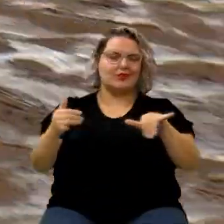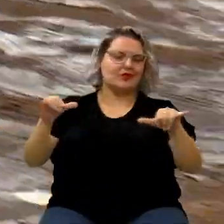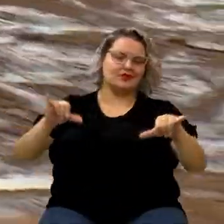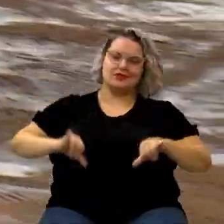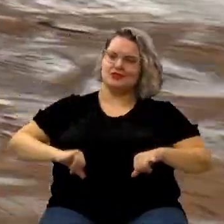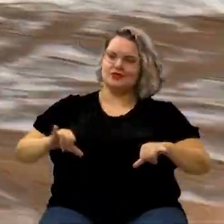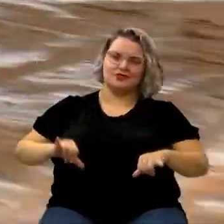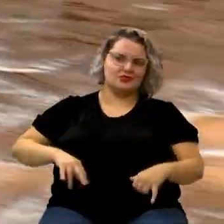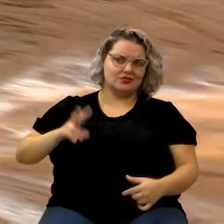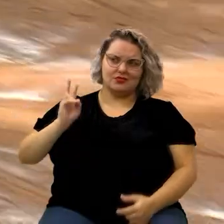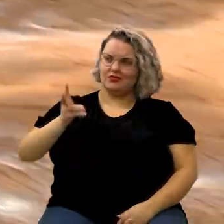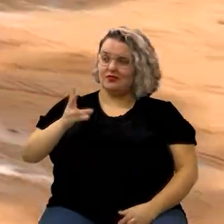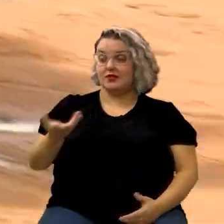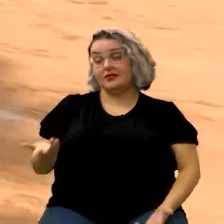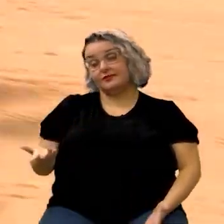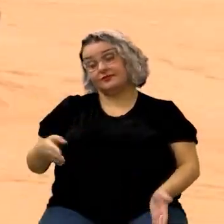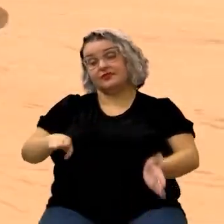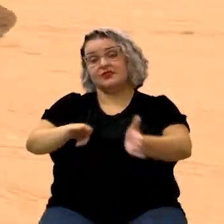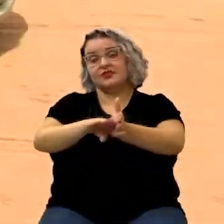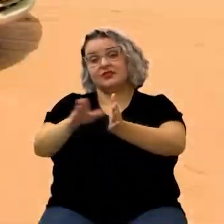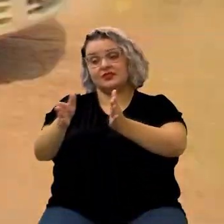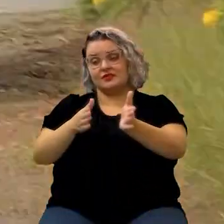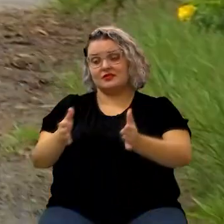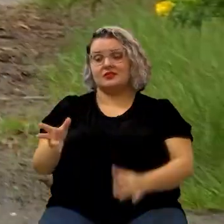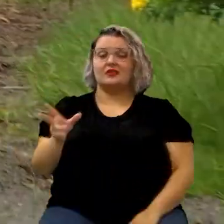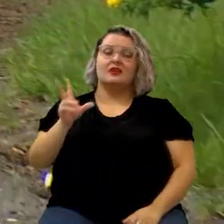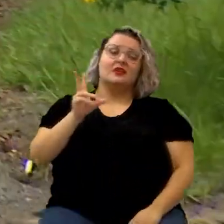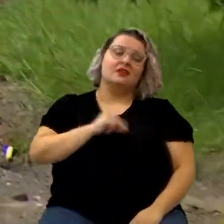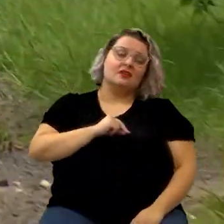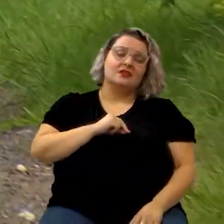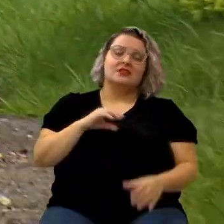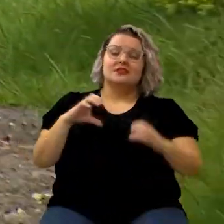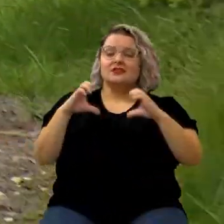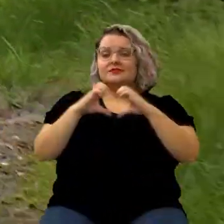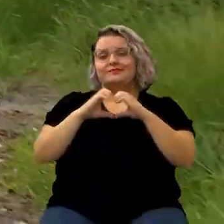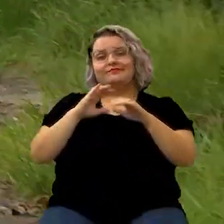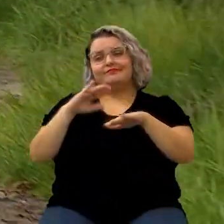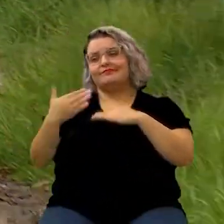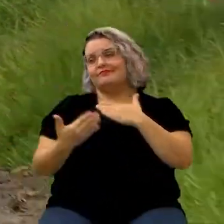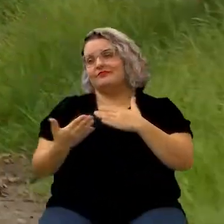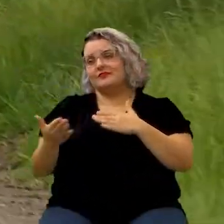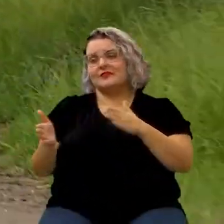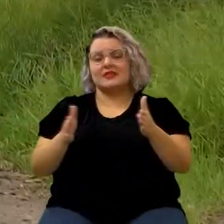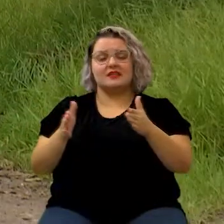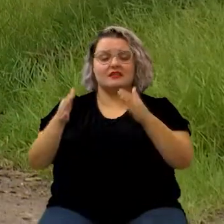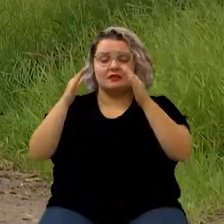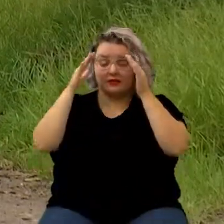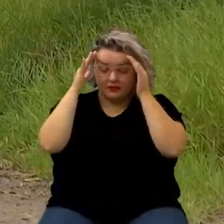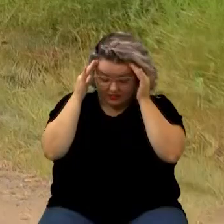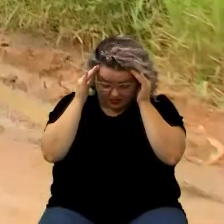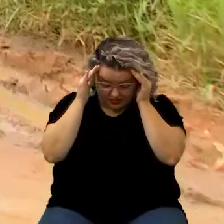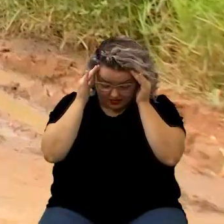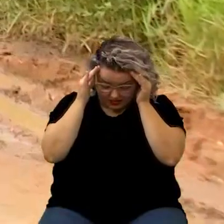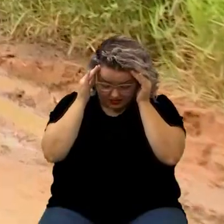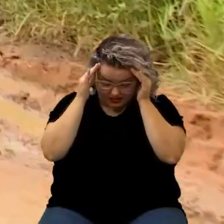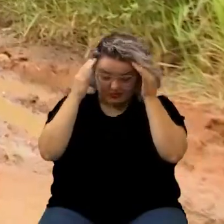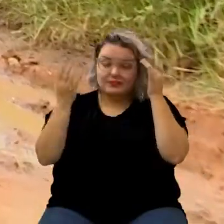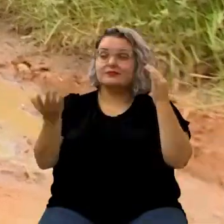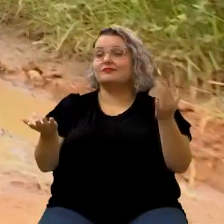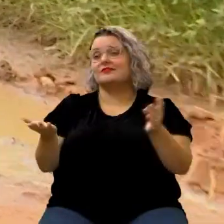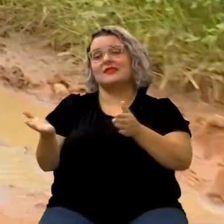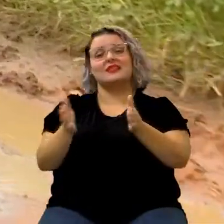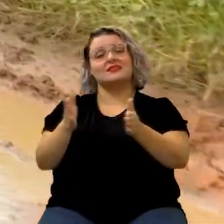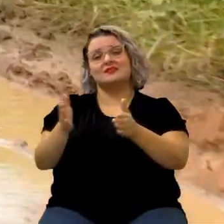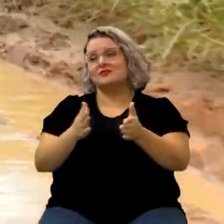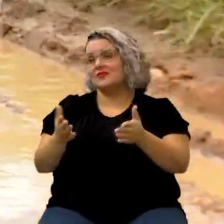E aí chega Nessa época tipo fala nossa a gente ama tanto esse bairro nessa época a gente fala não não quero sair né mas